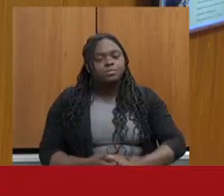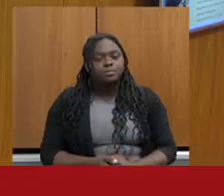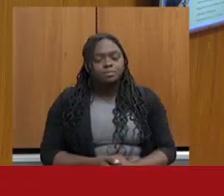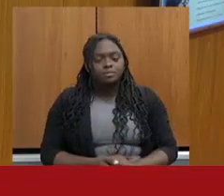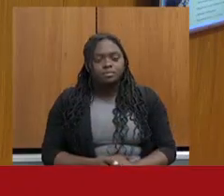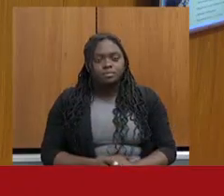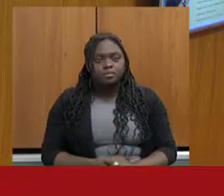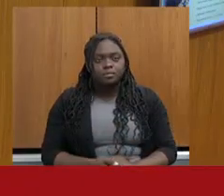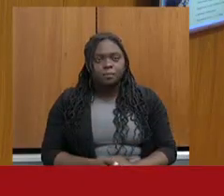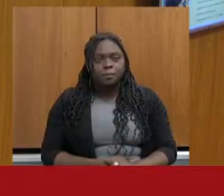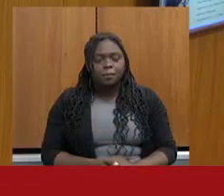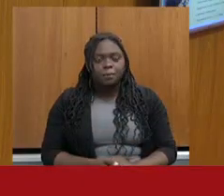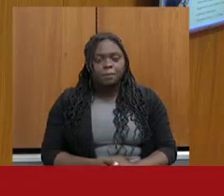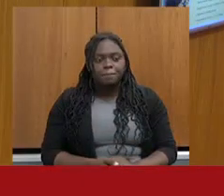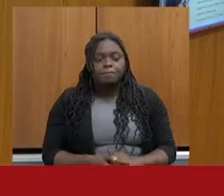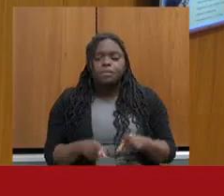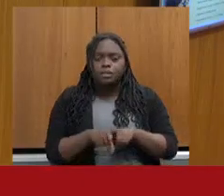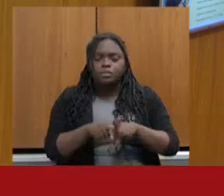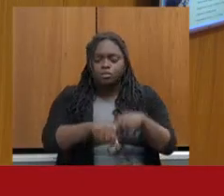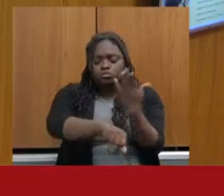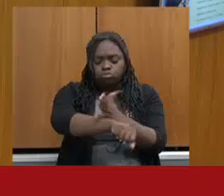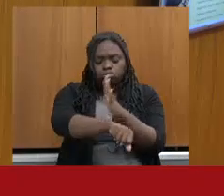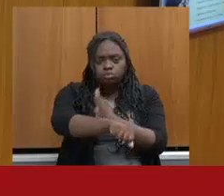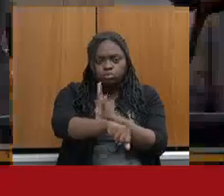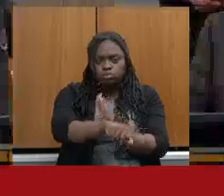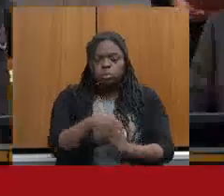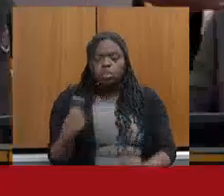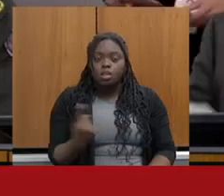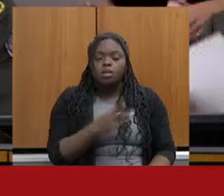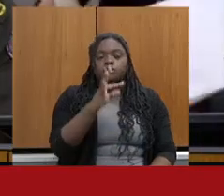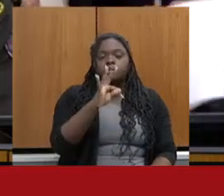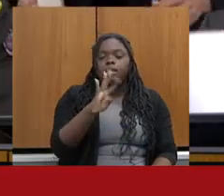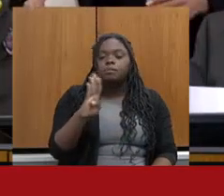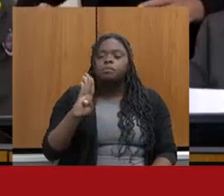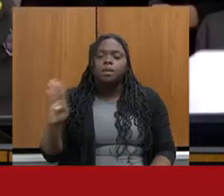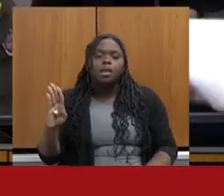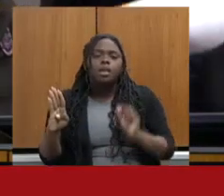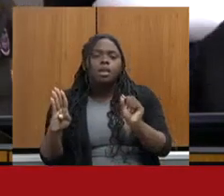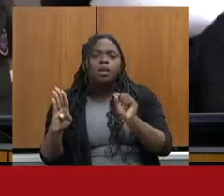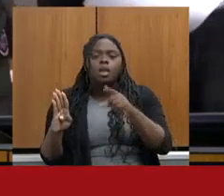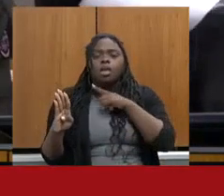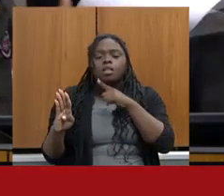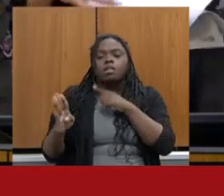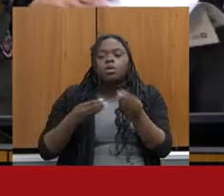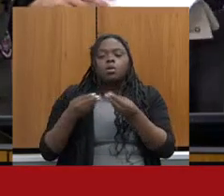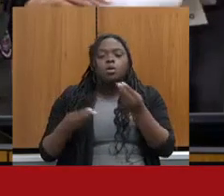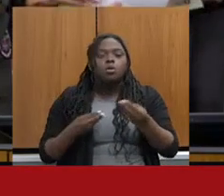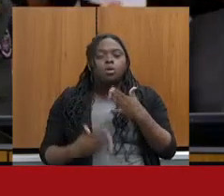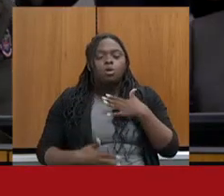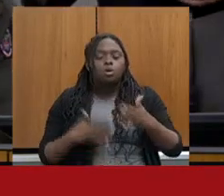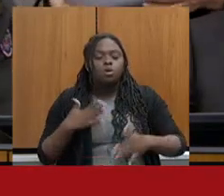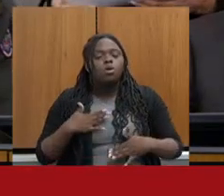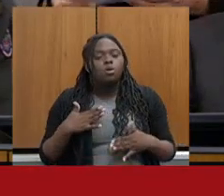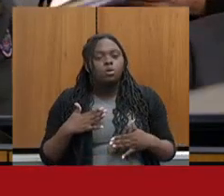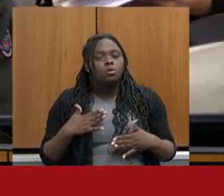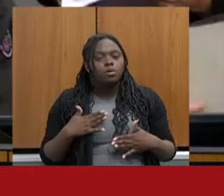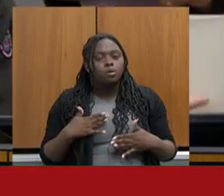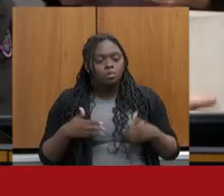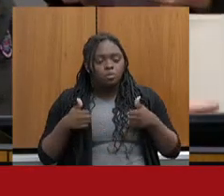pode passar em termos de Treinamento nosso TPB é aquilo que mantém a condição física e a condição